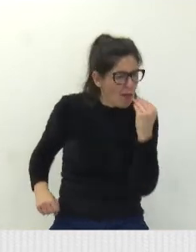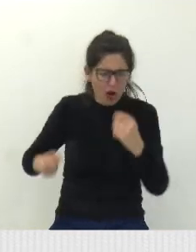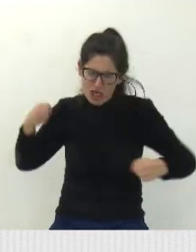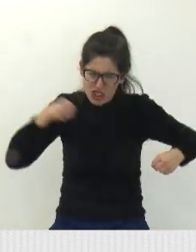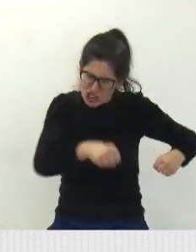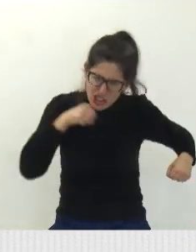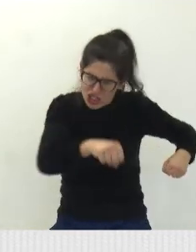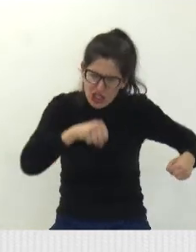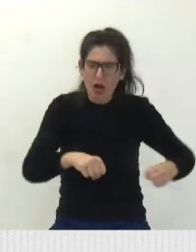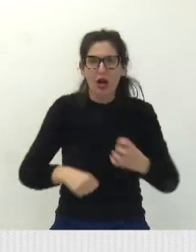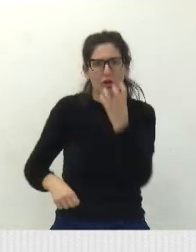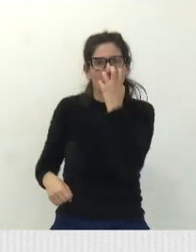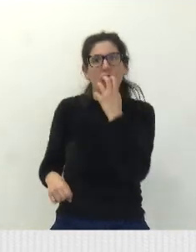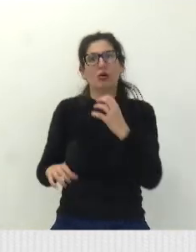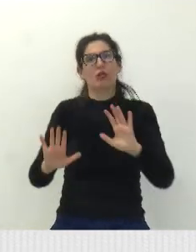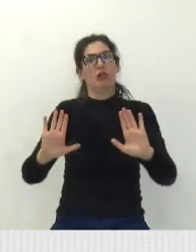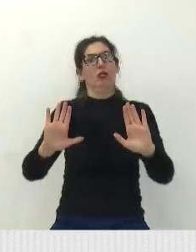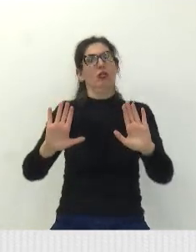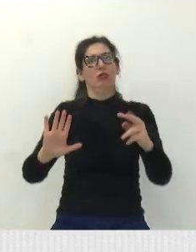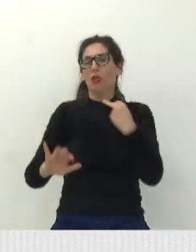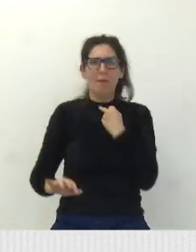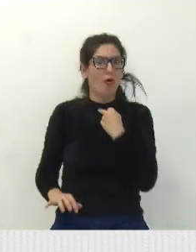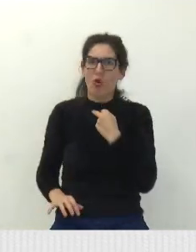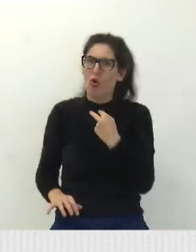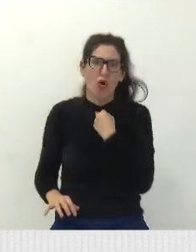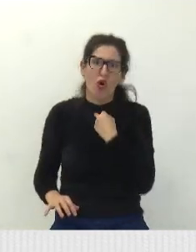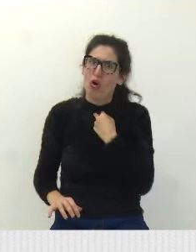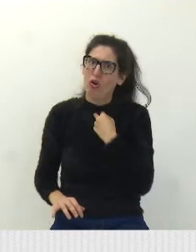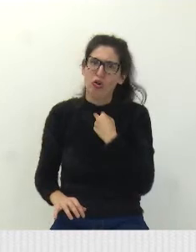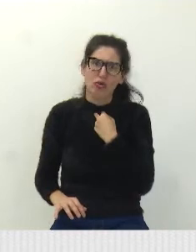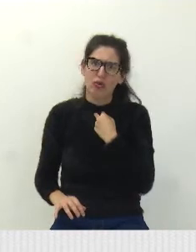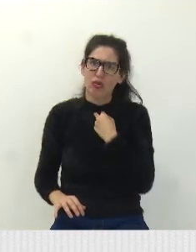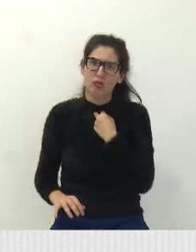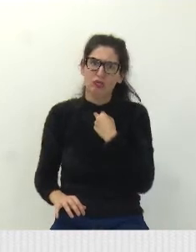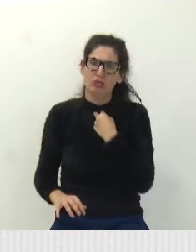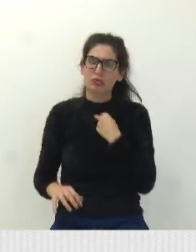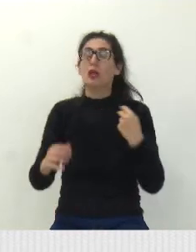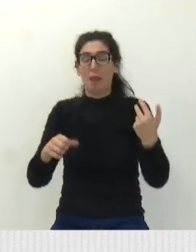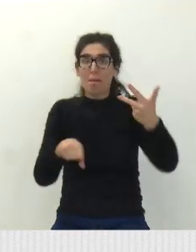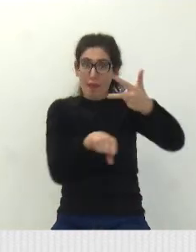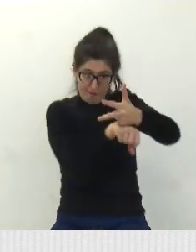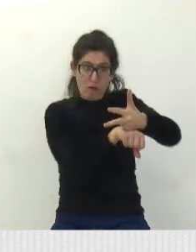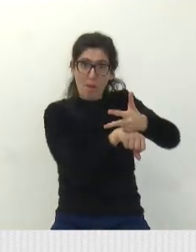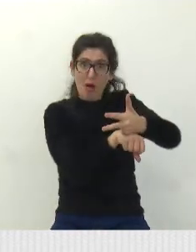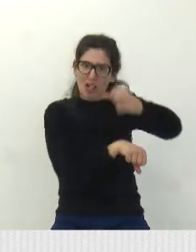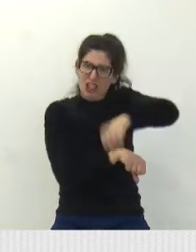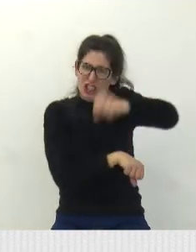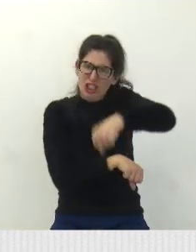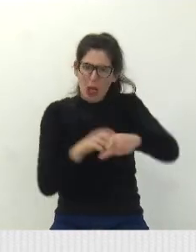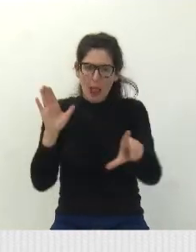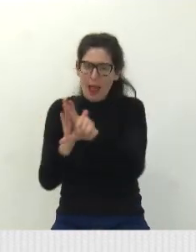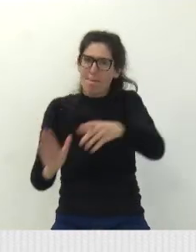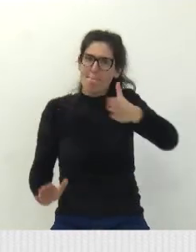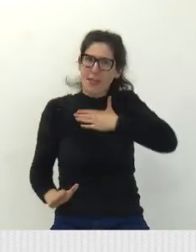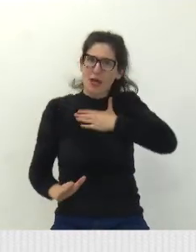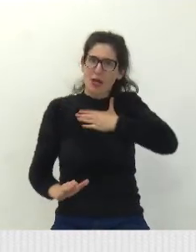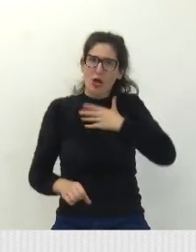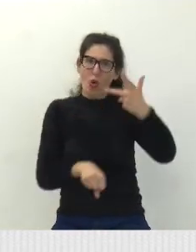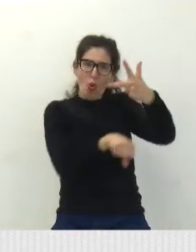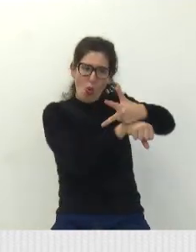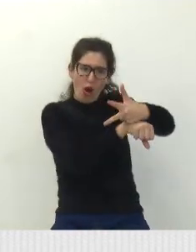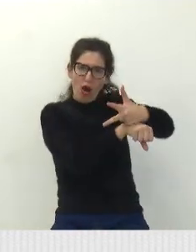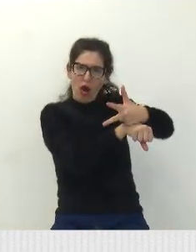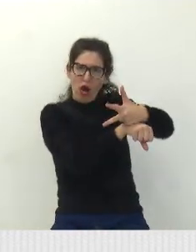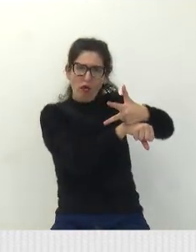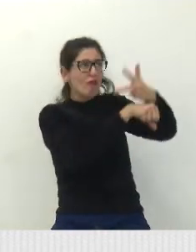que vem até o gabinete, né? Olho no olho é muito melhor, porque o WhatsApp, o que sai de conversa trocada, que você está explicando uma coisa, a pessoa não